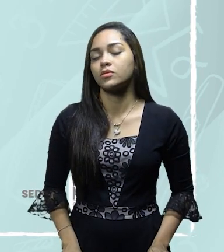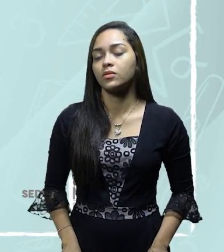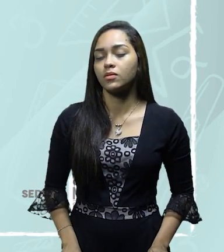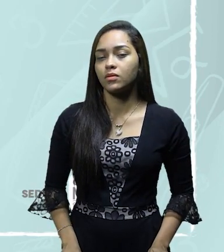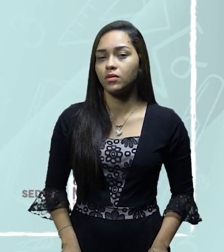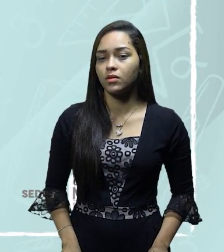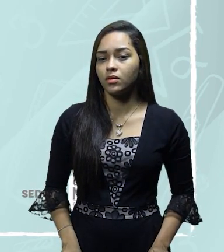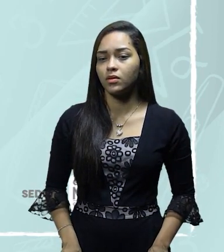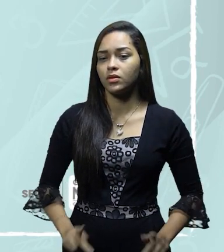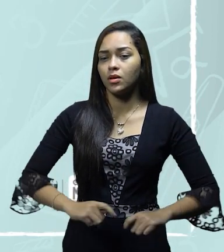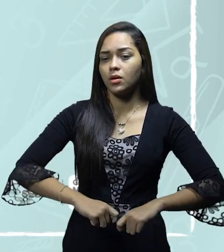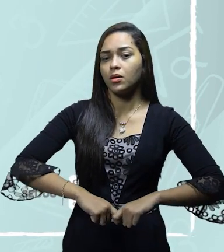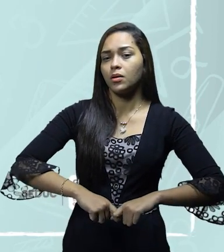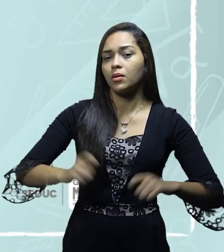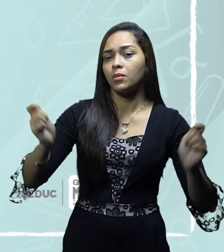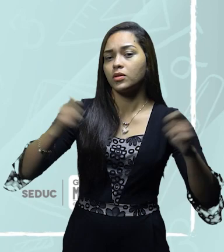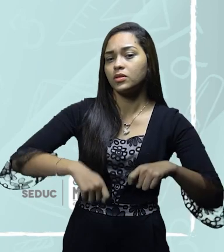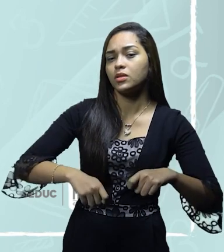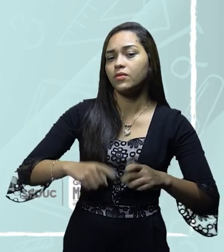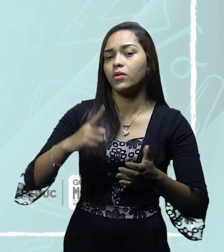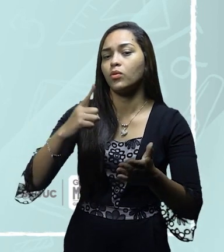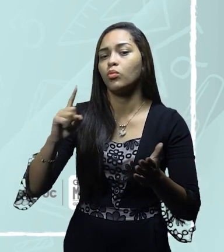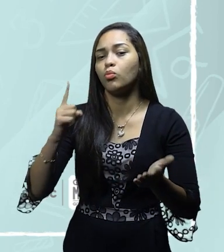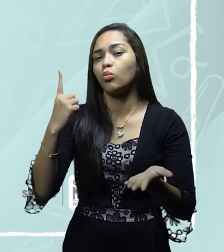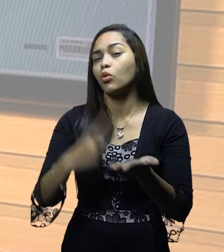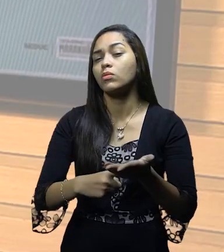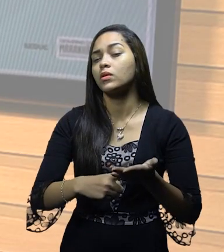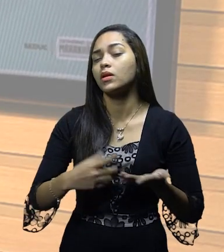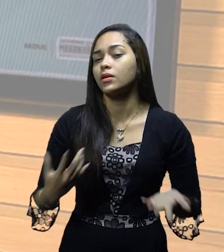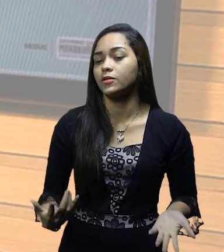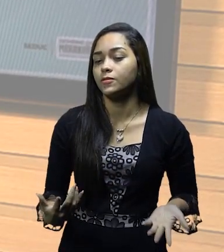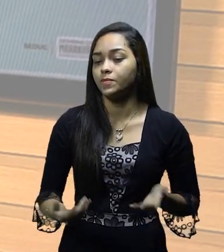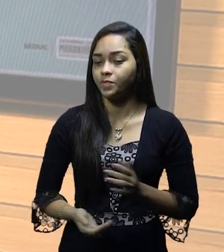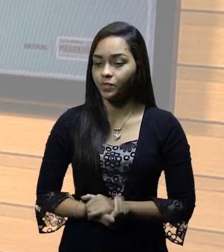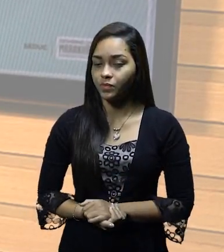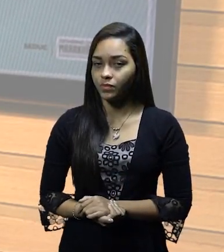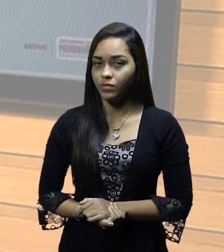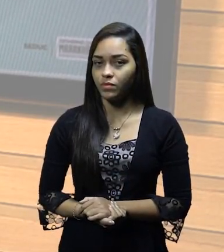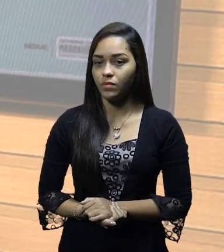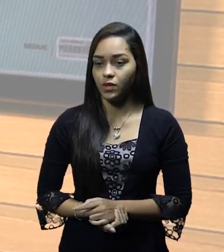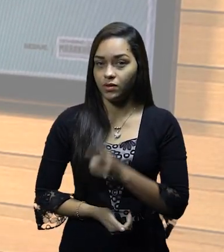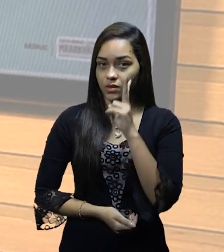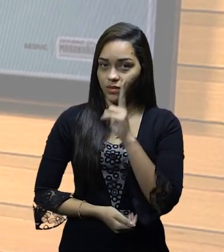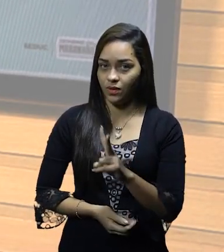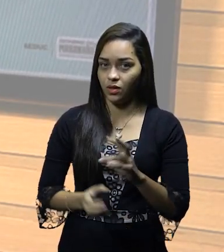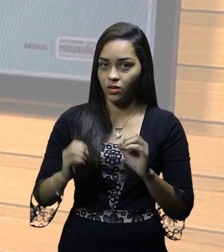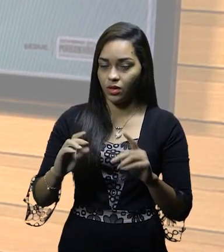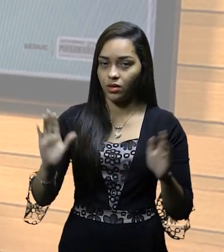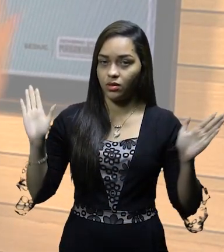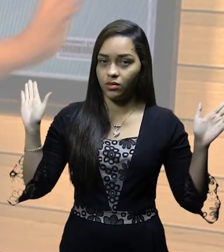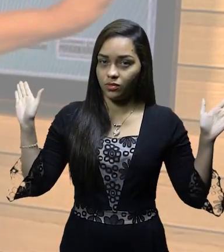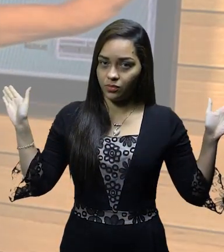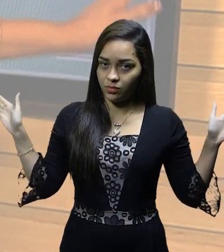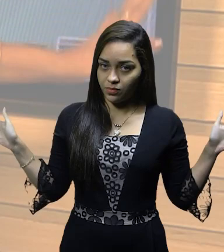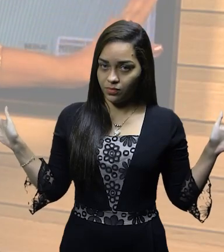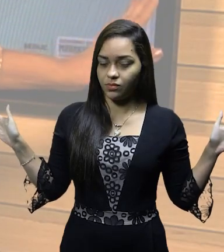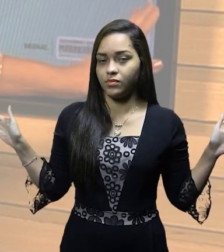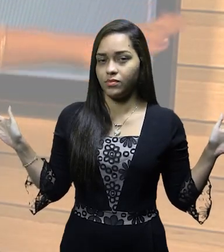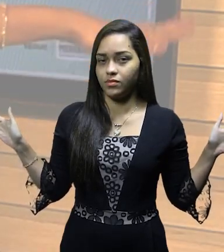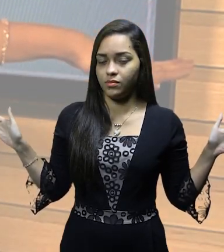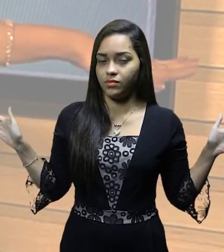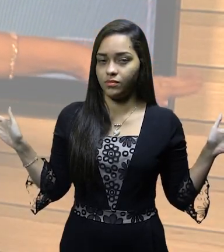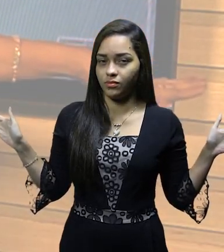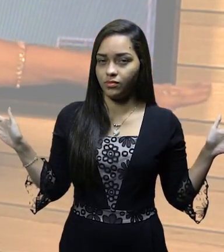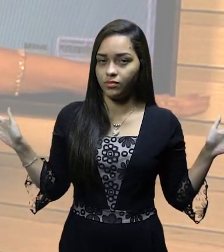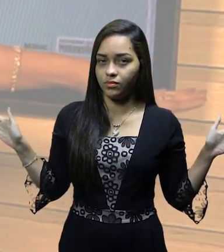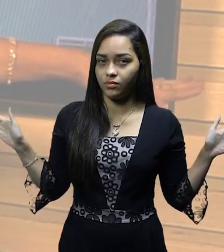Em quantas posturas é possível combinar? Né? Então, rapidinho você vai ver. Com os braços